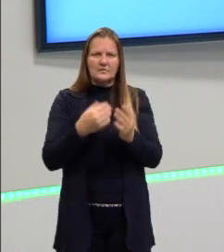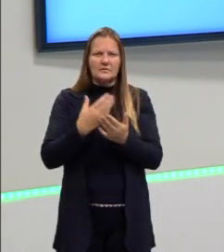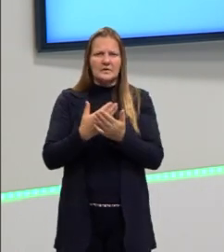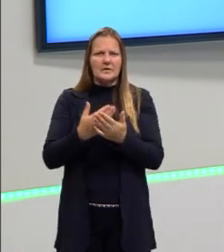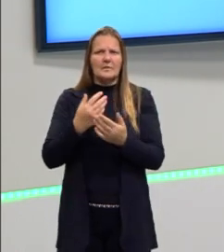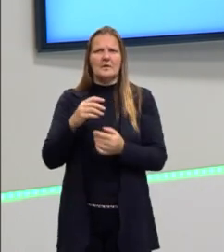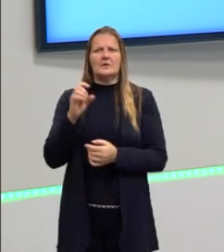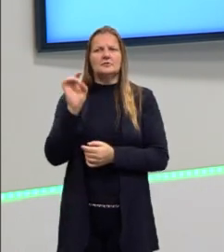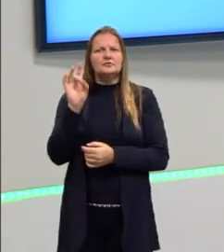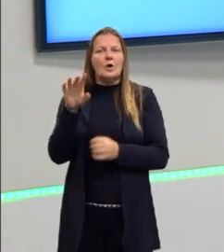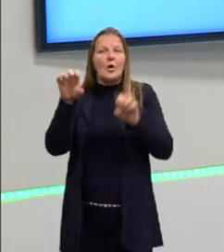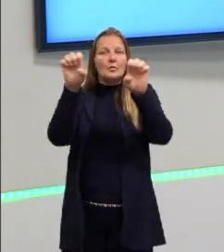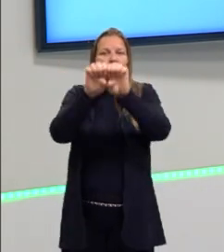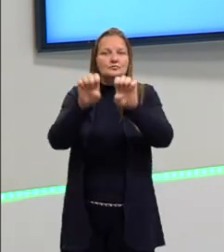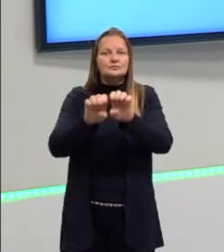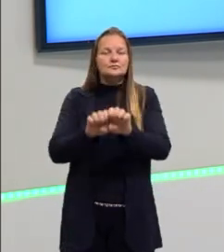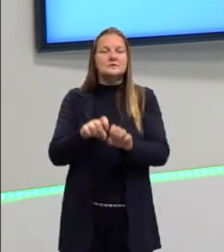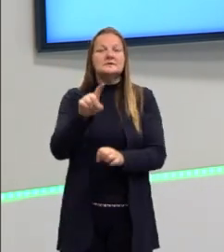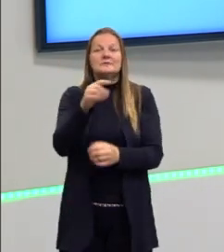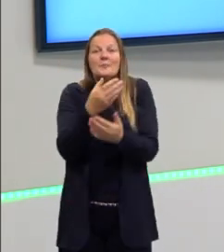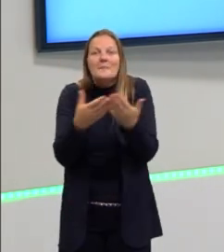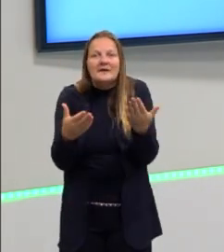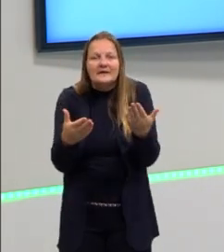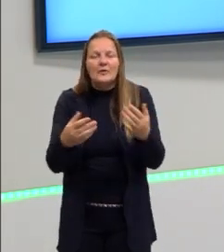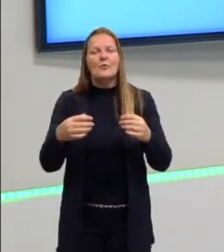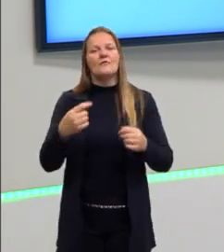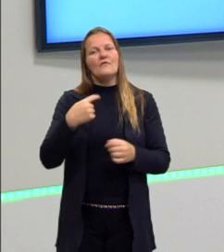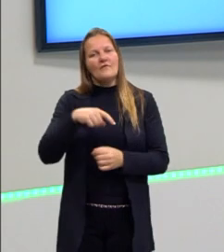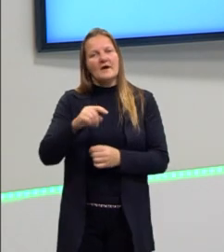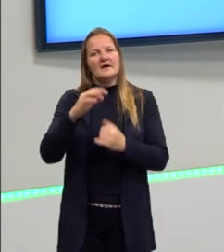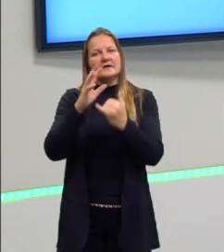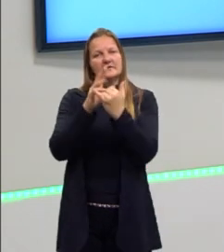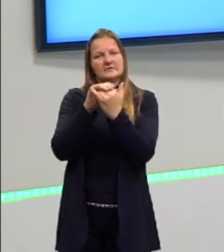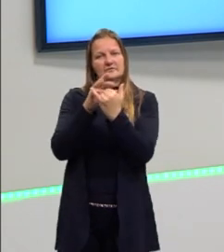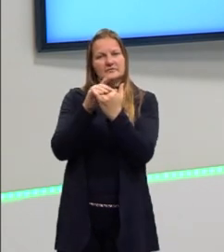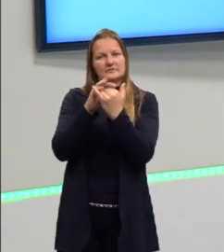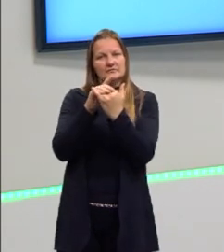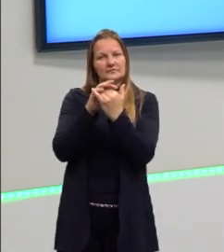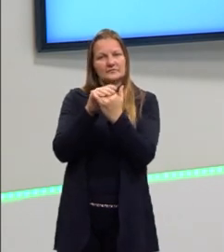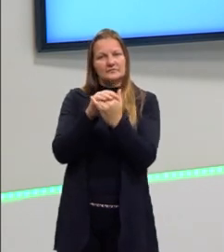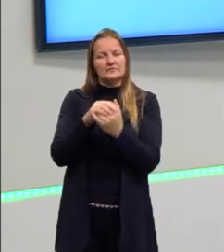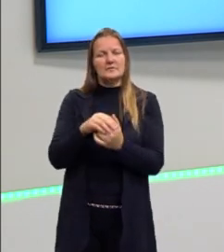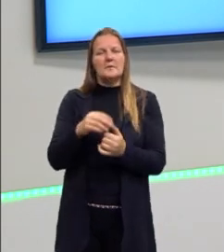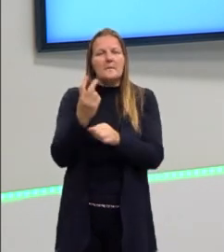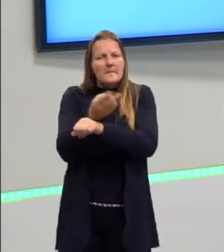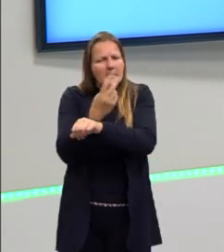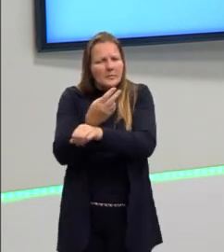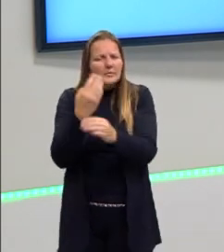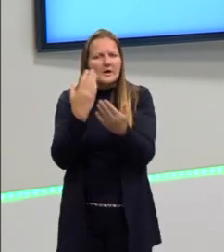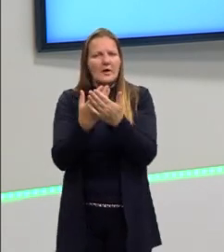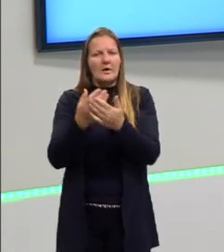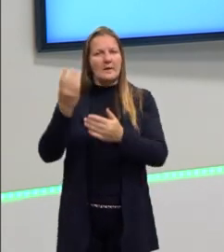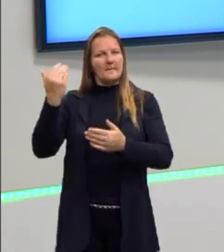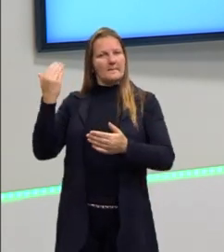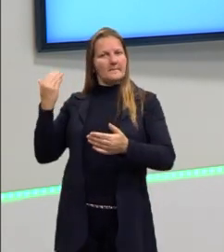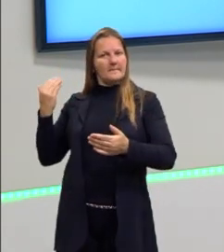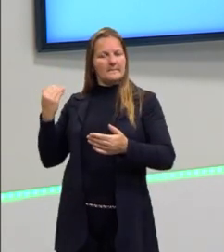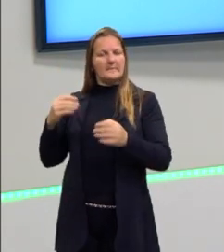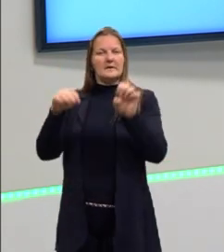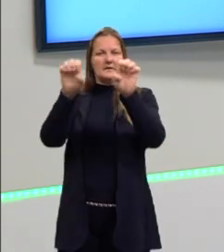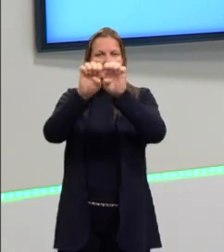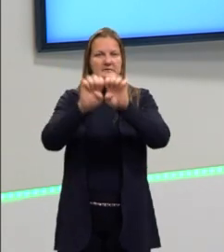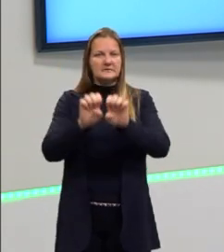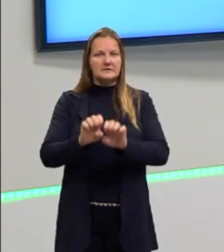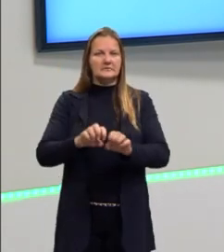só sobre o esqueleto se tu perdeu vai no canal do YouTube e corre para procurar essa aula sobre o esqueleto